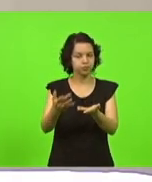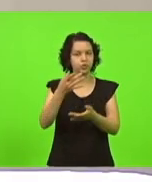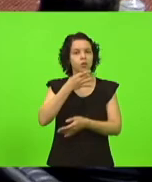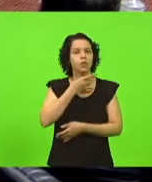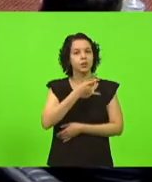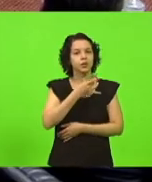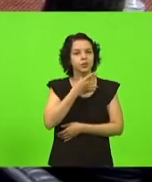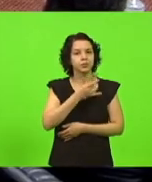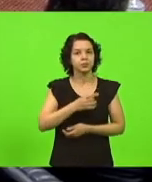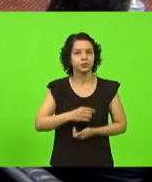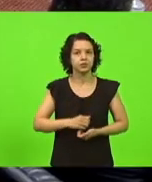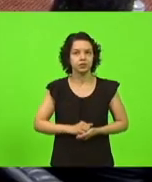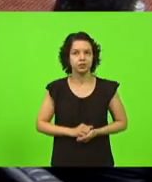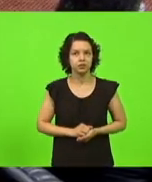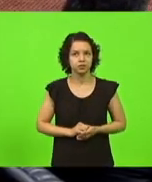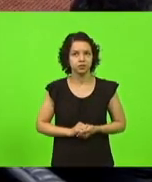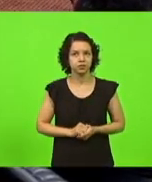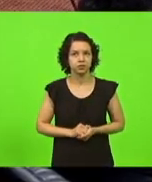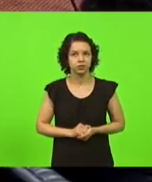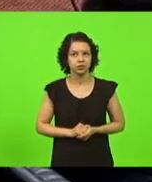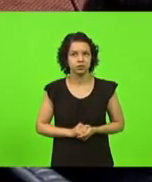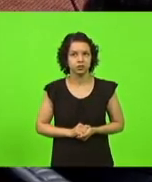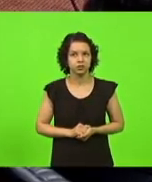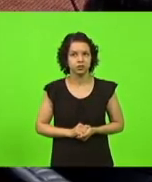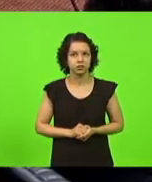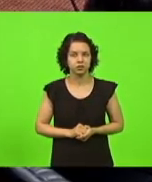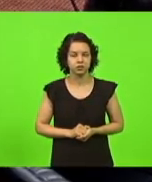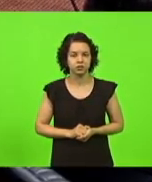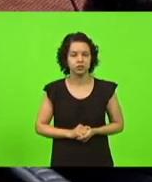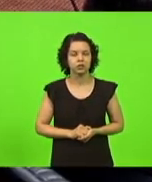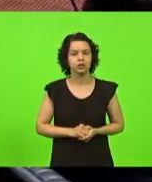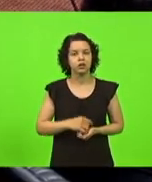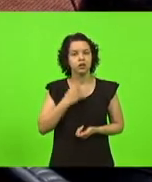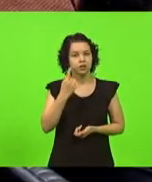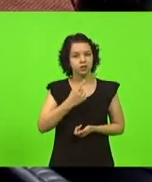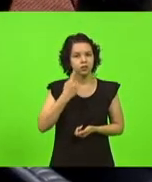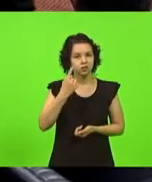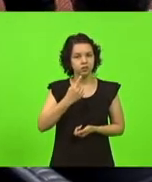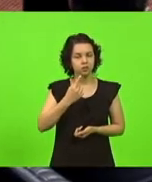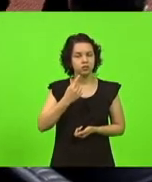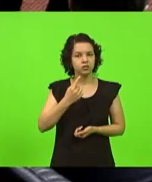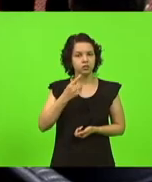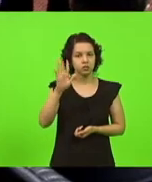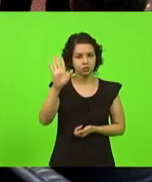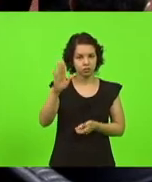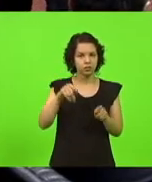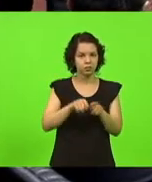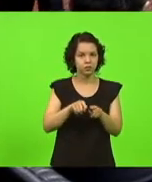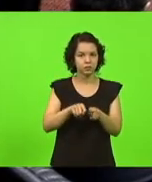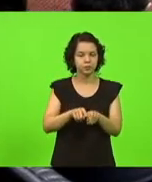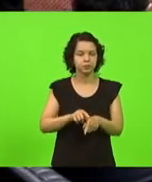Cobalcini. Deputado Mauro, depois peço a palavra também. Senhor presidente,